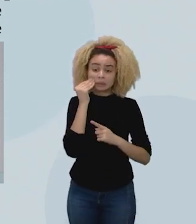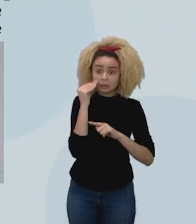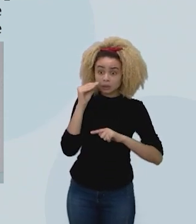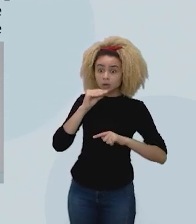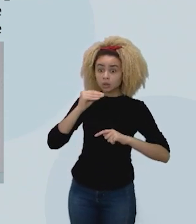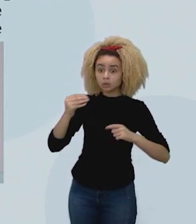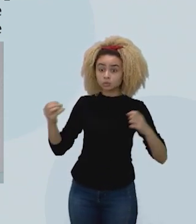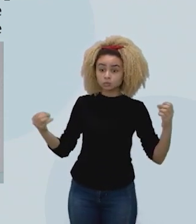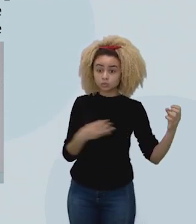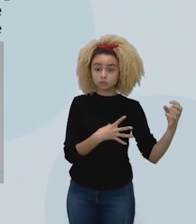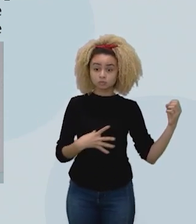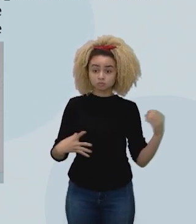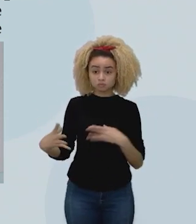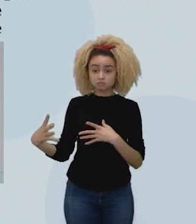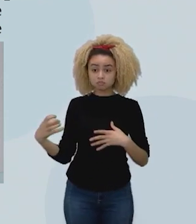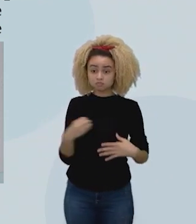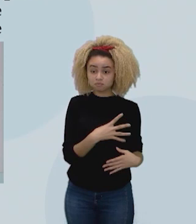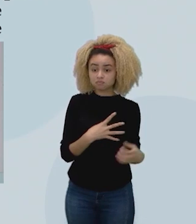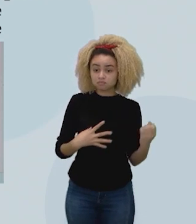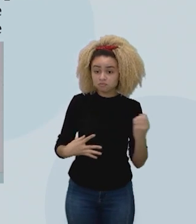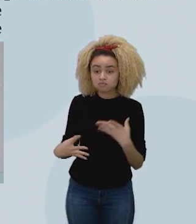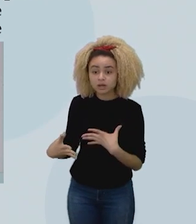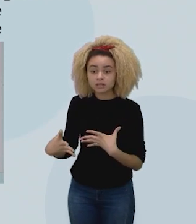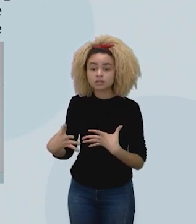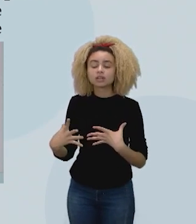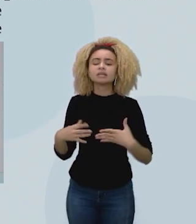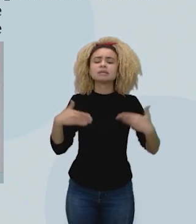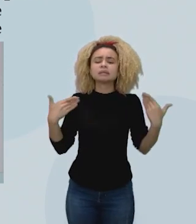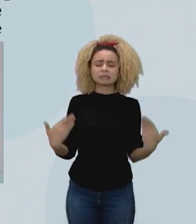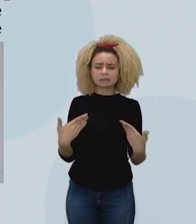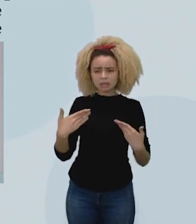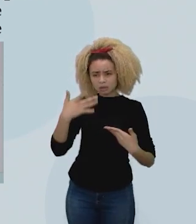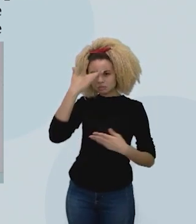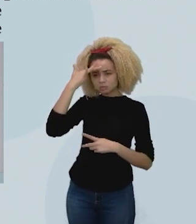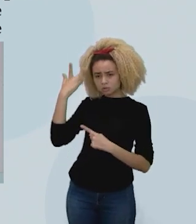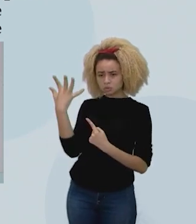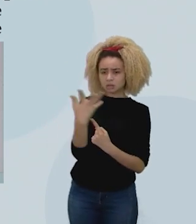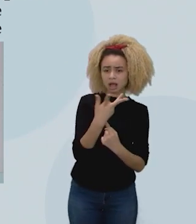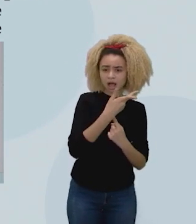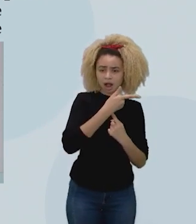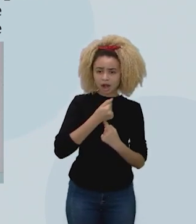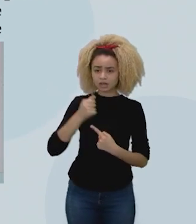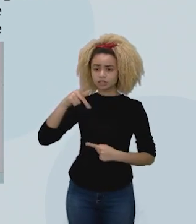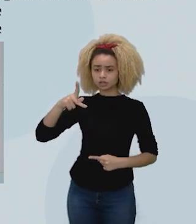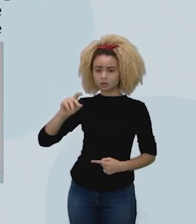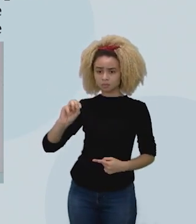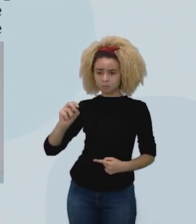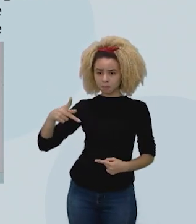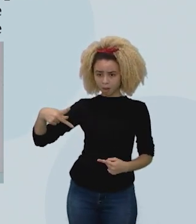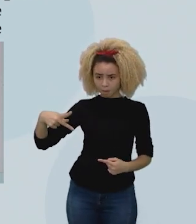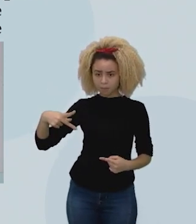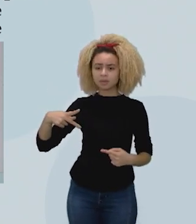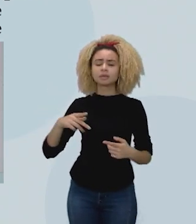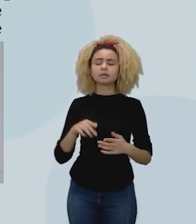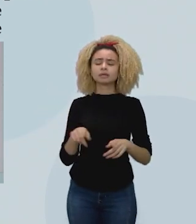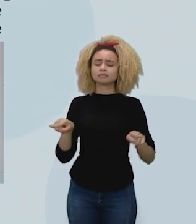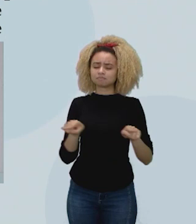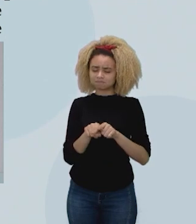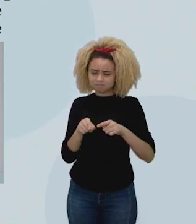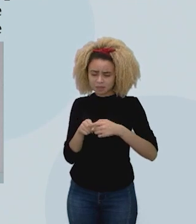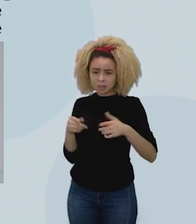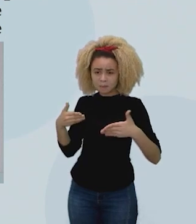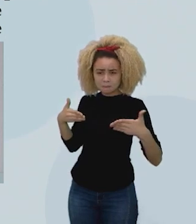padrões estéticos e artísticos, né? Então, os artistas da pop art, eles romperam totalmente com toda e qualquer